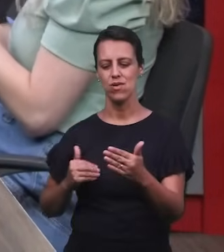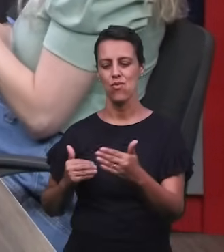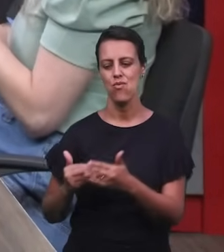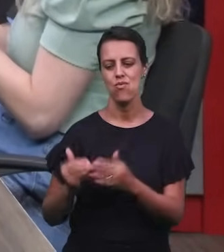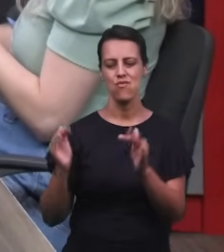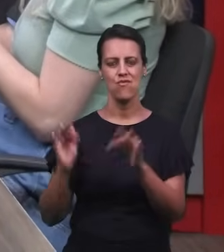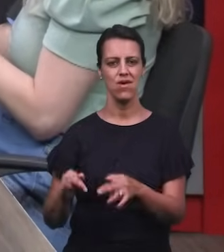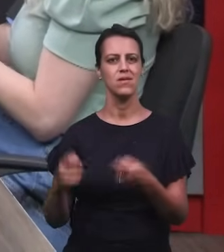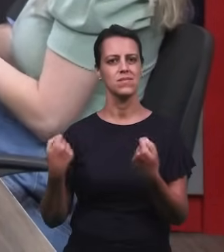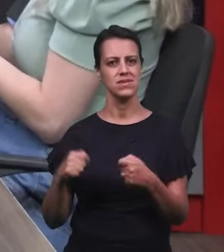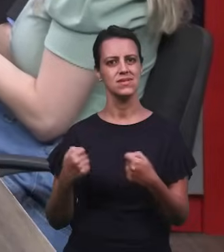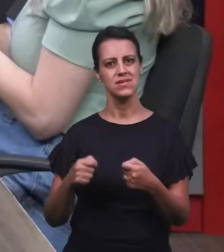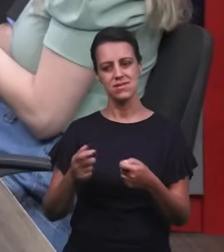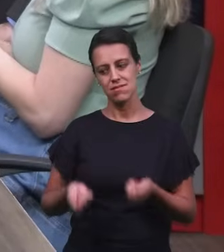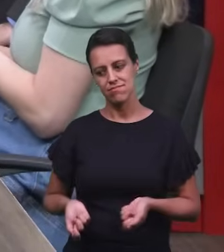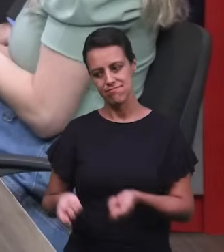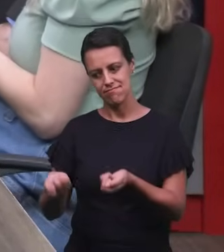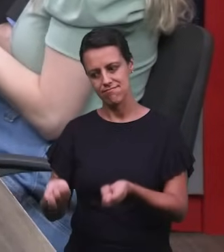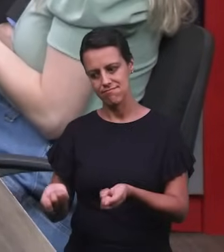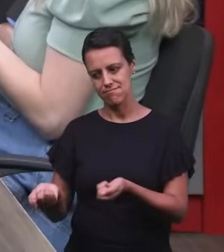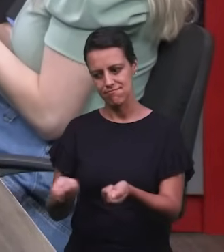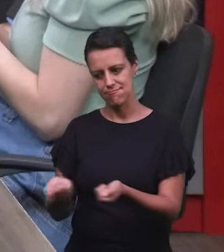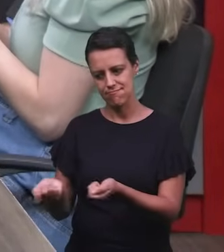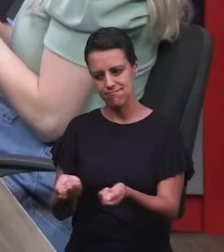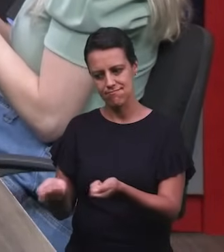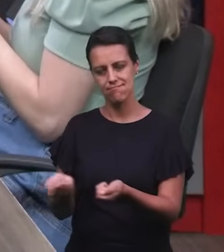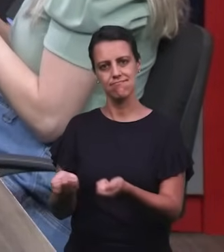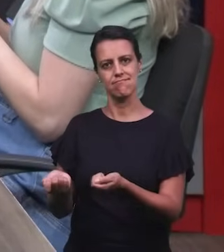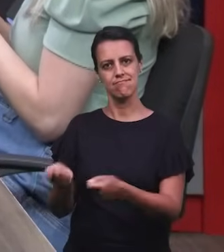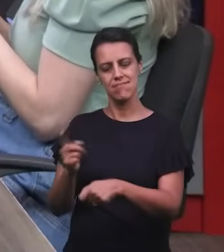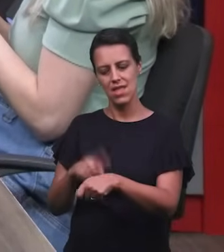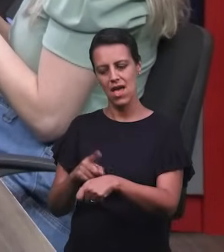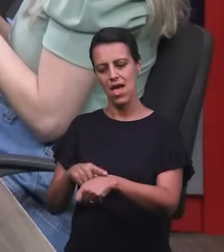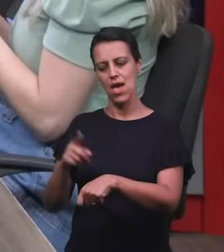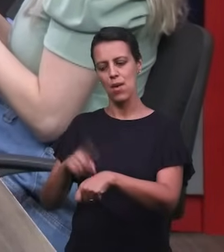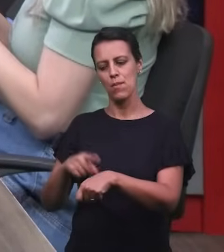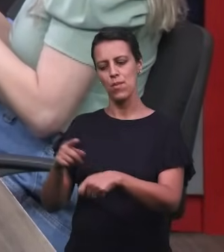mais monitorado para que consiga entregar no prazo, para que